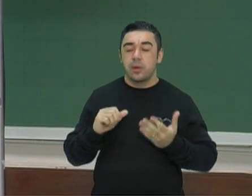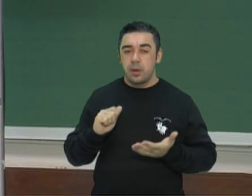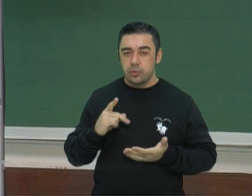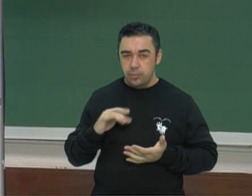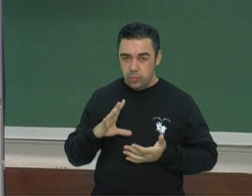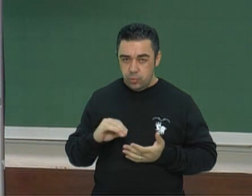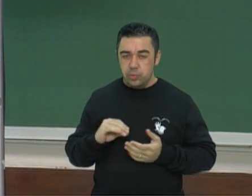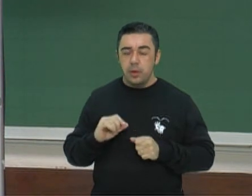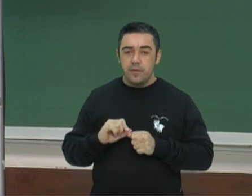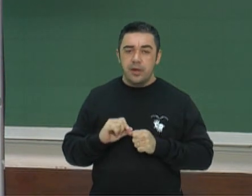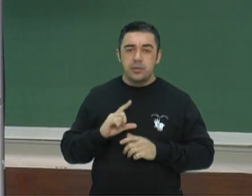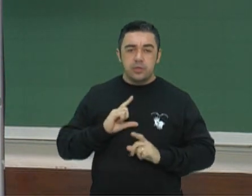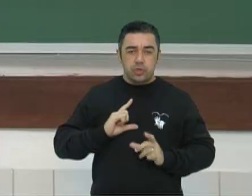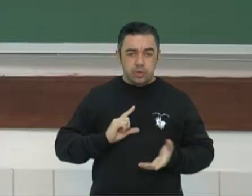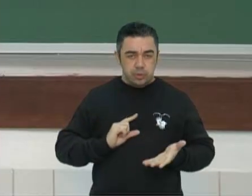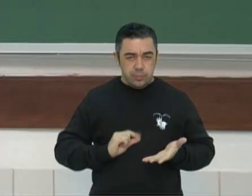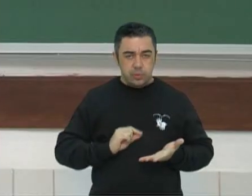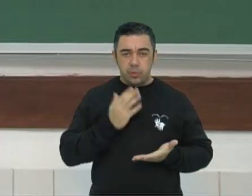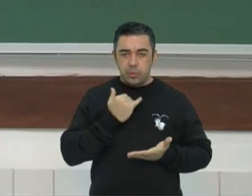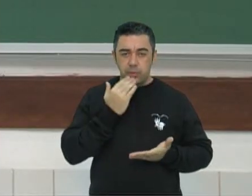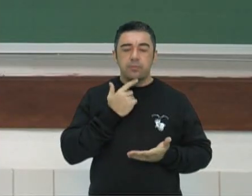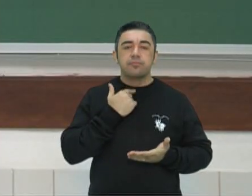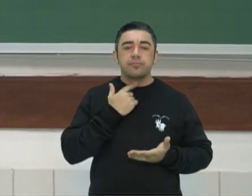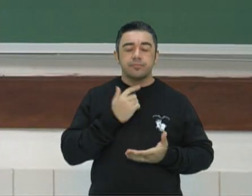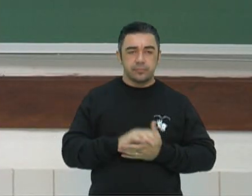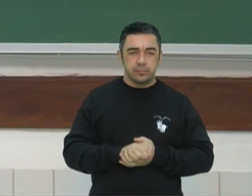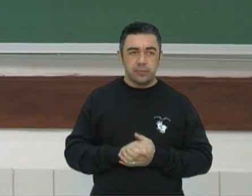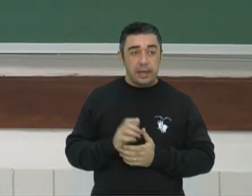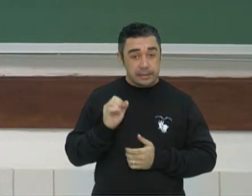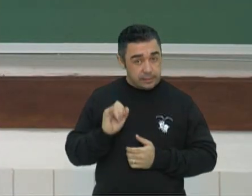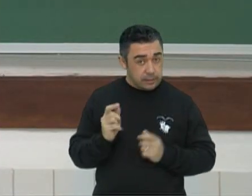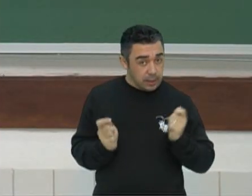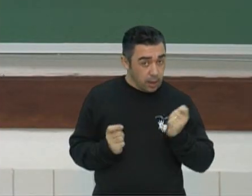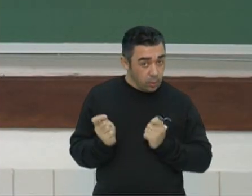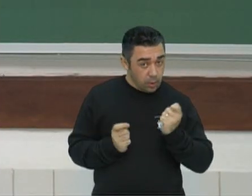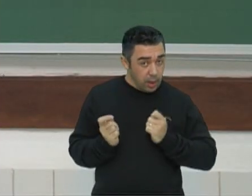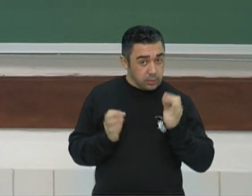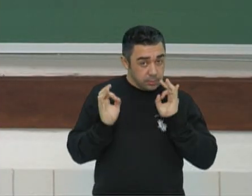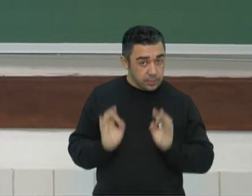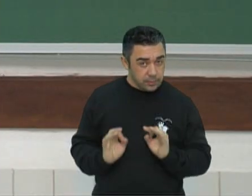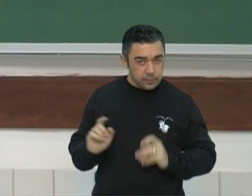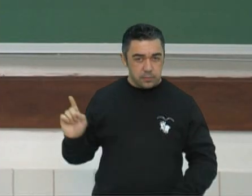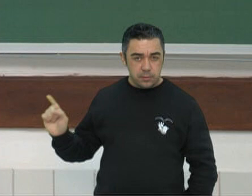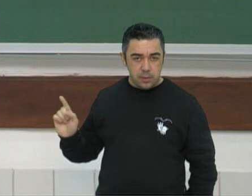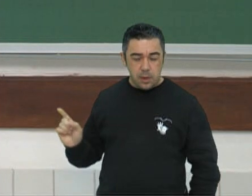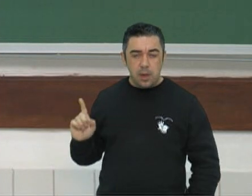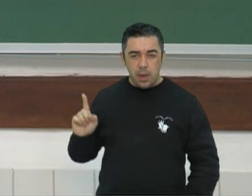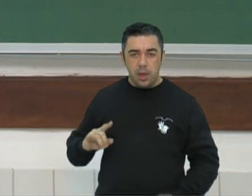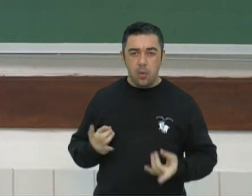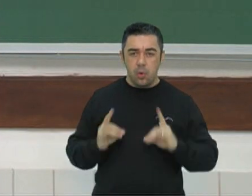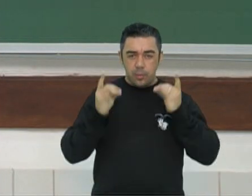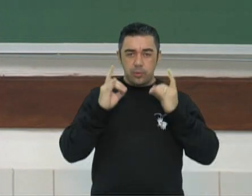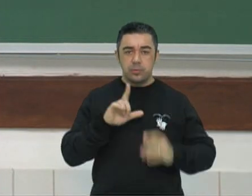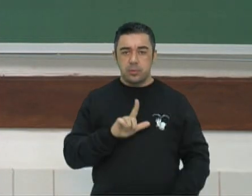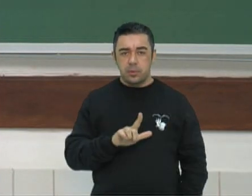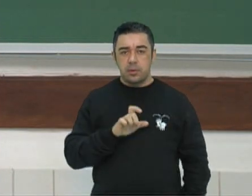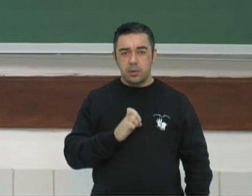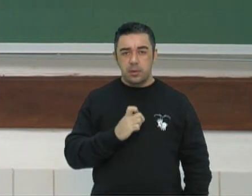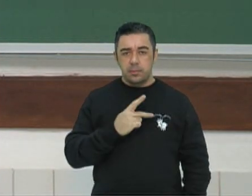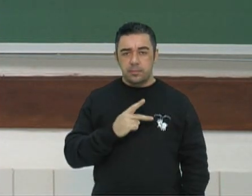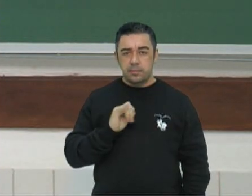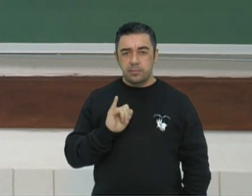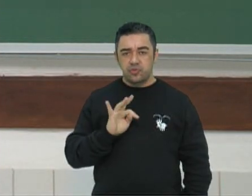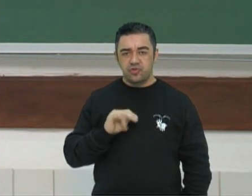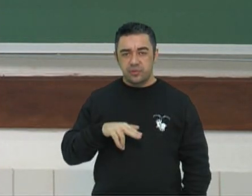à supressão do apetite. Então, assim, estando bem reguladas essas questões ali também do hormônio leptina, a